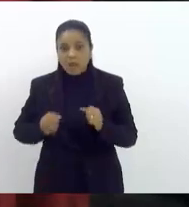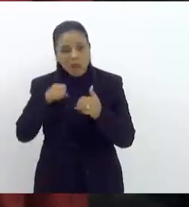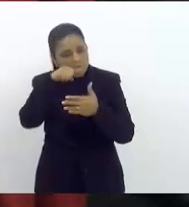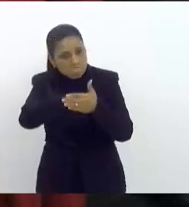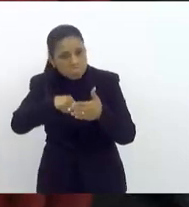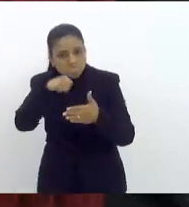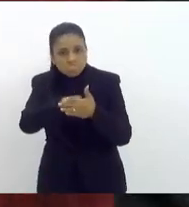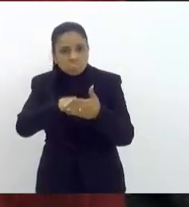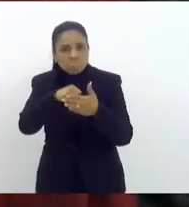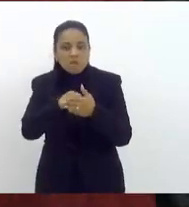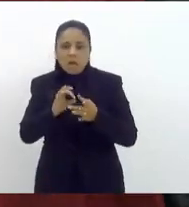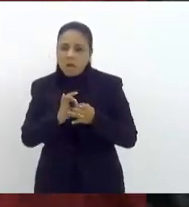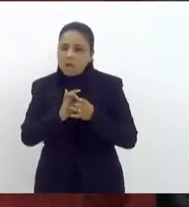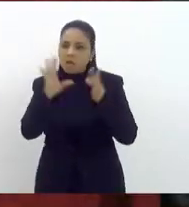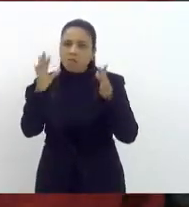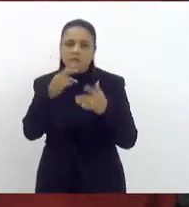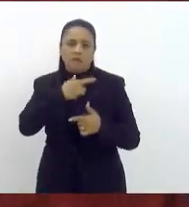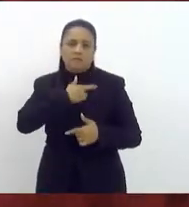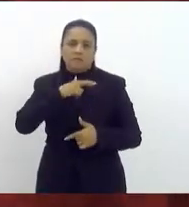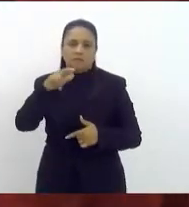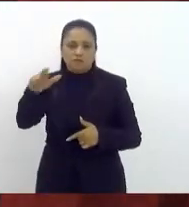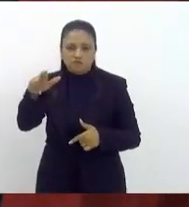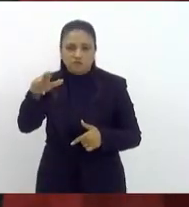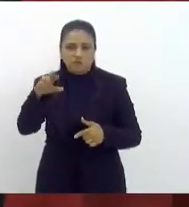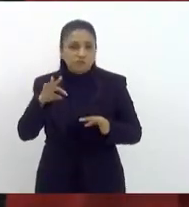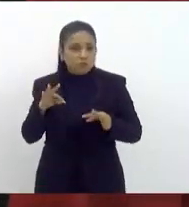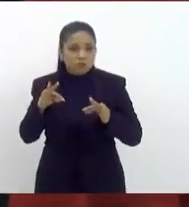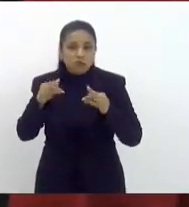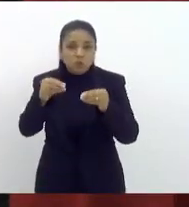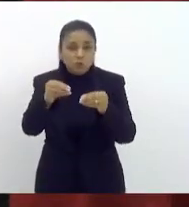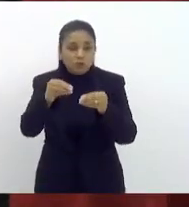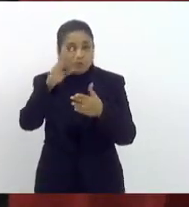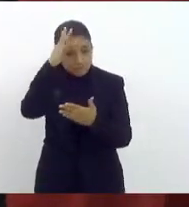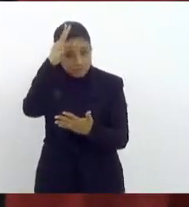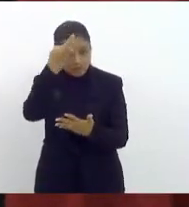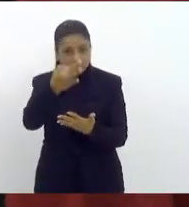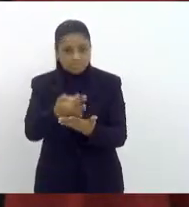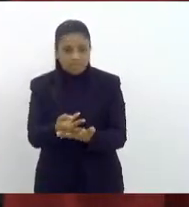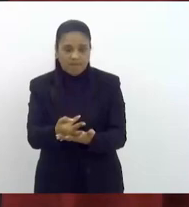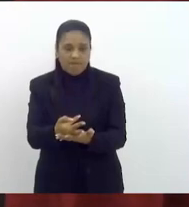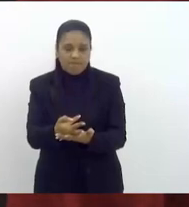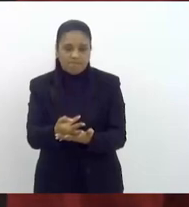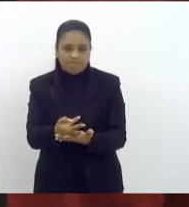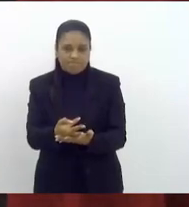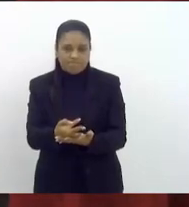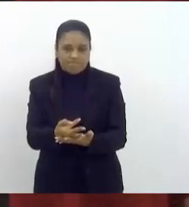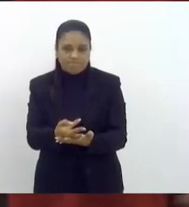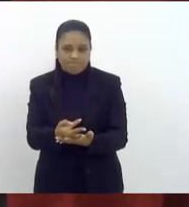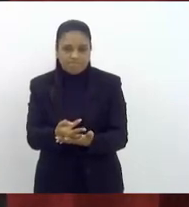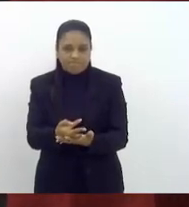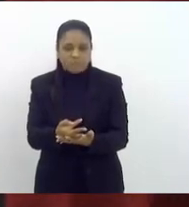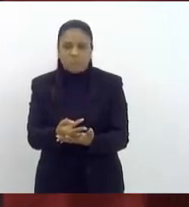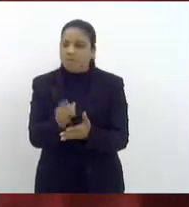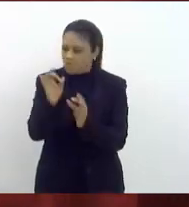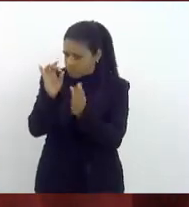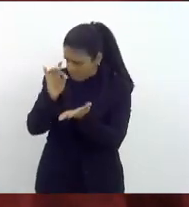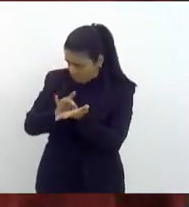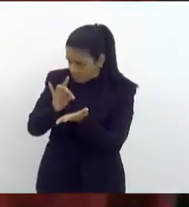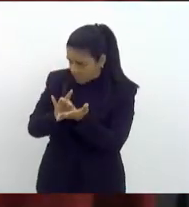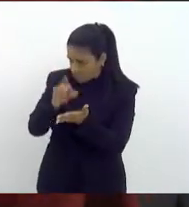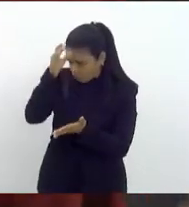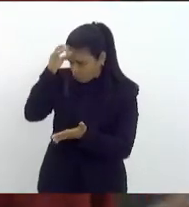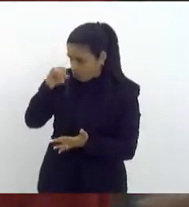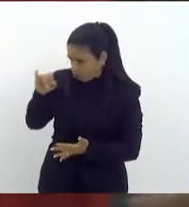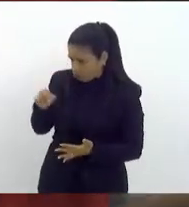defensora da liberdade religiosa de todas as férias religiões sem distinção Verdade tia Ju sempre